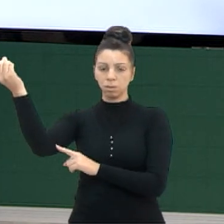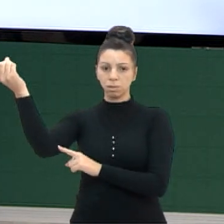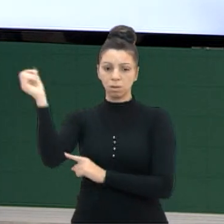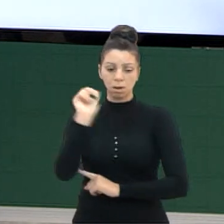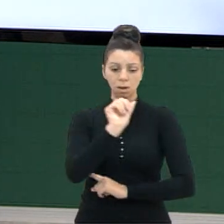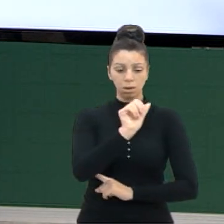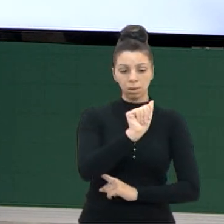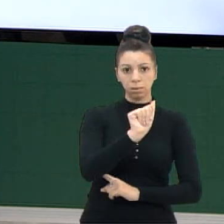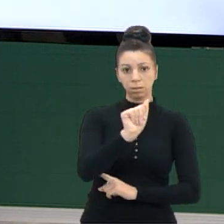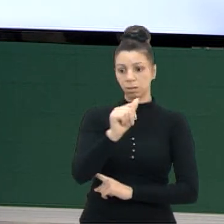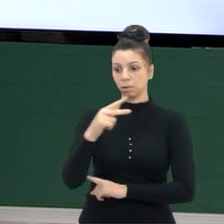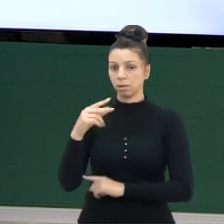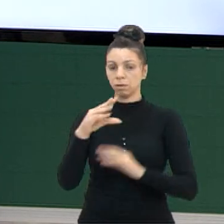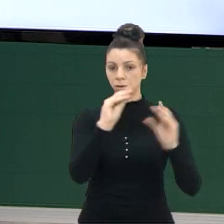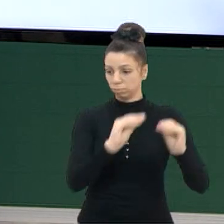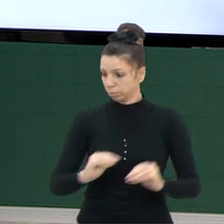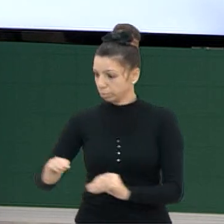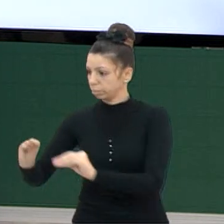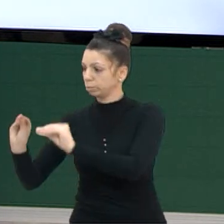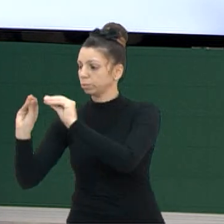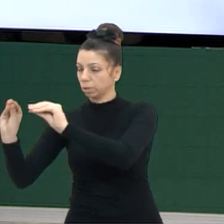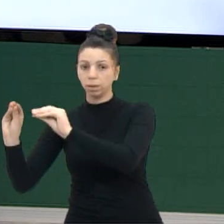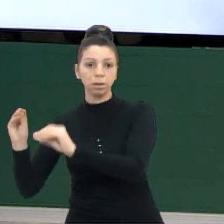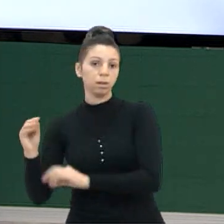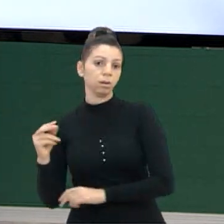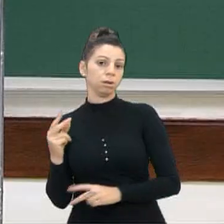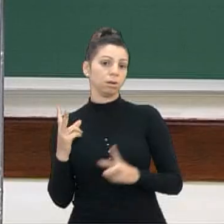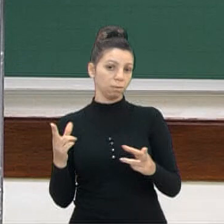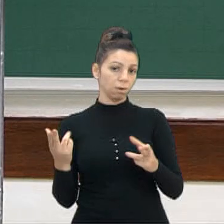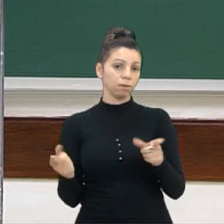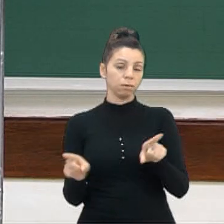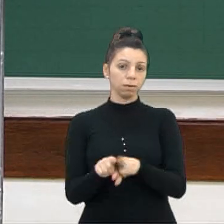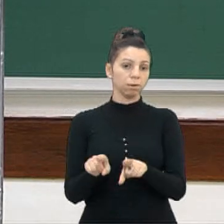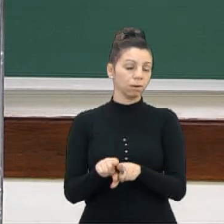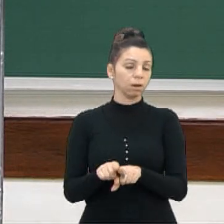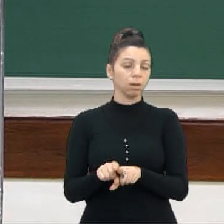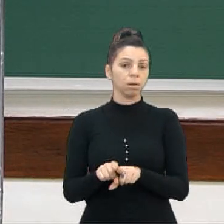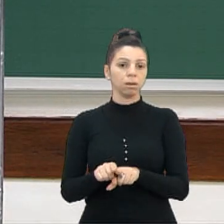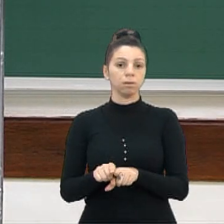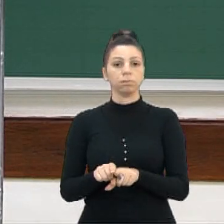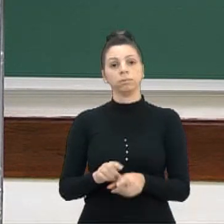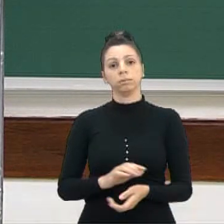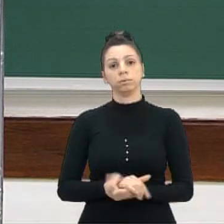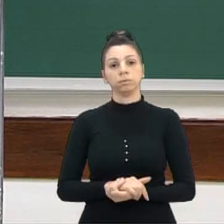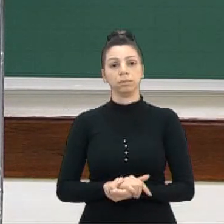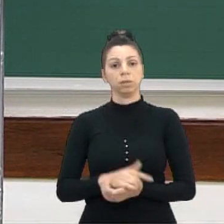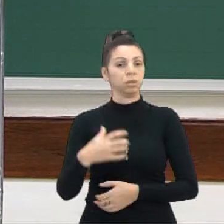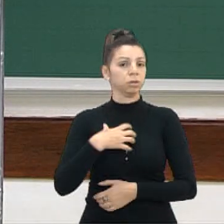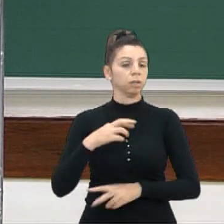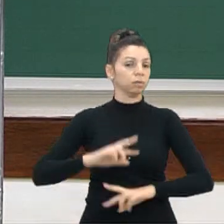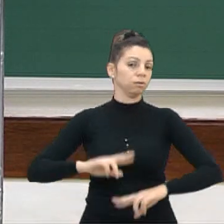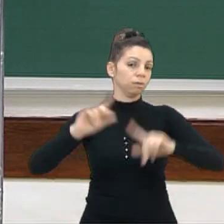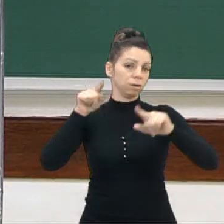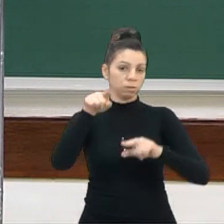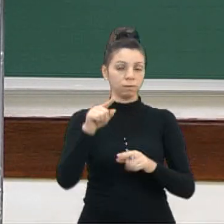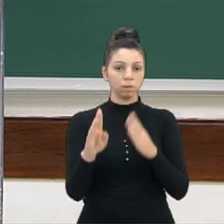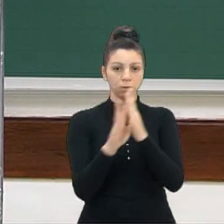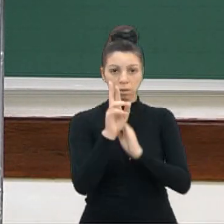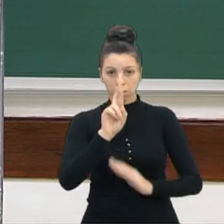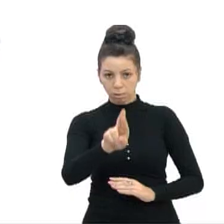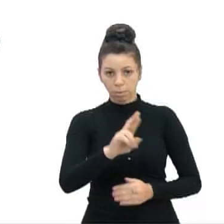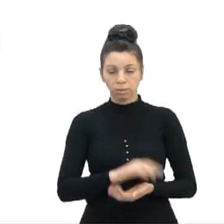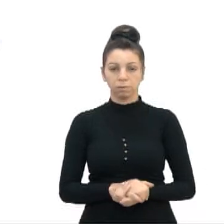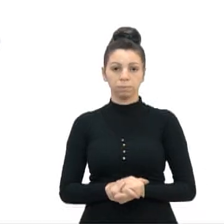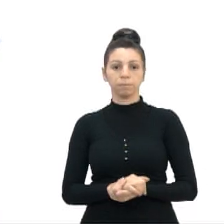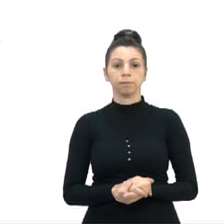a parte numérica. Então, existem várias possibilidades de você resolver. Vamos continuar? Outro